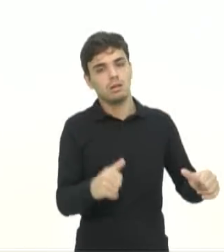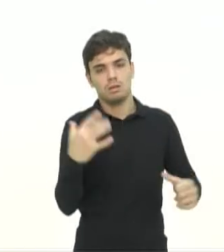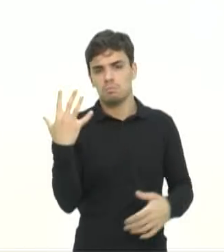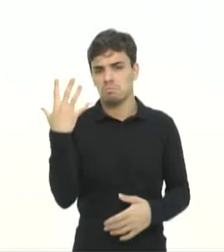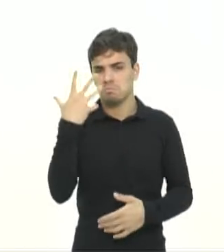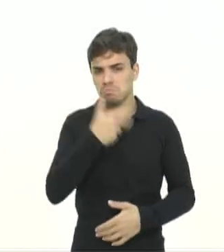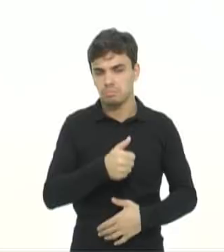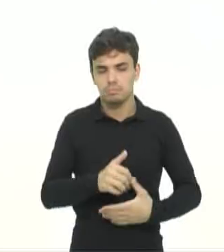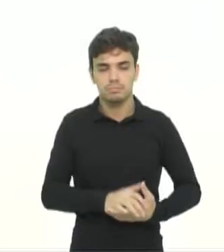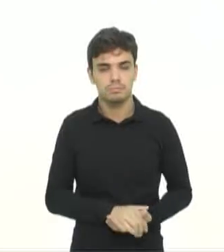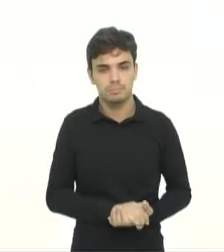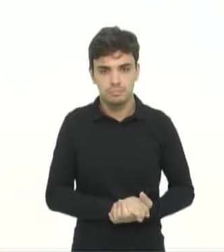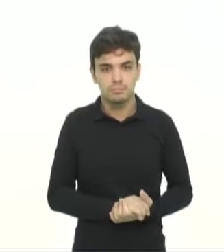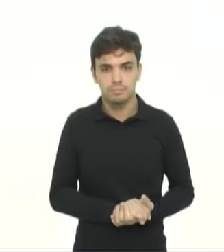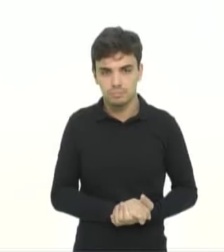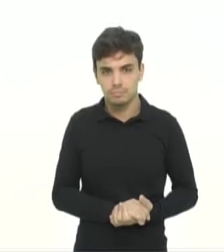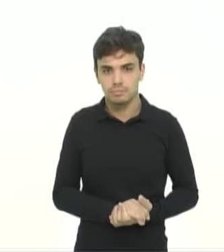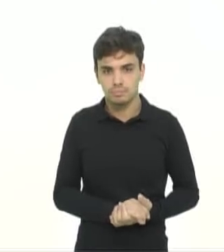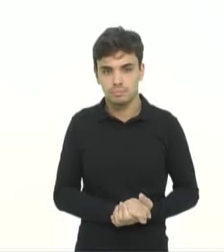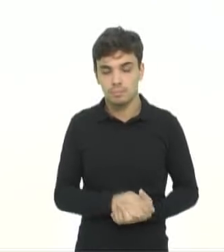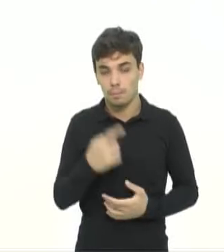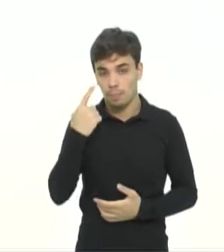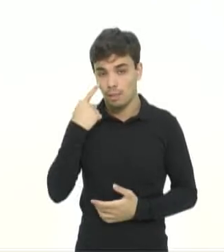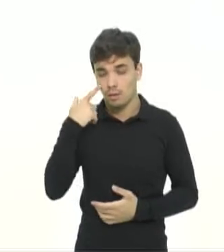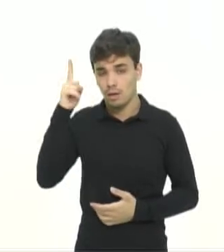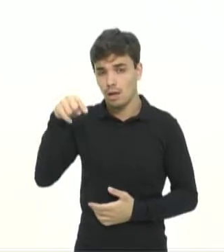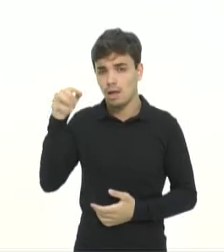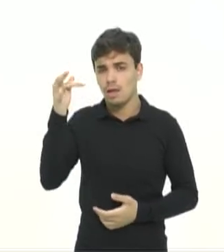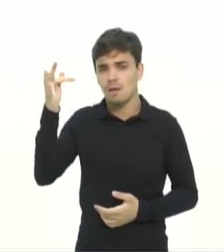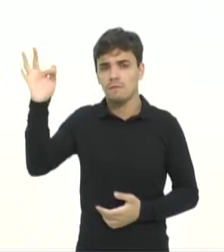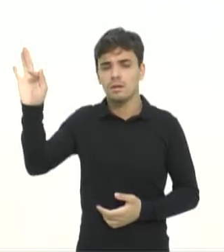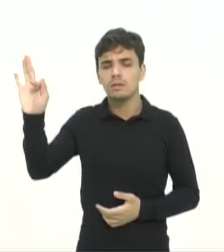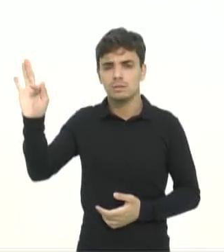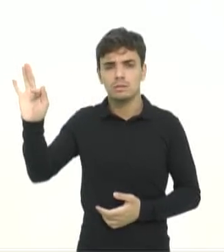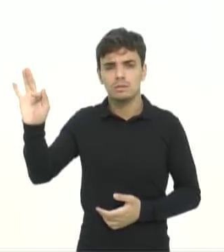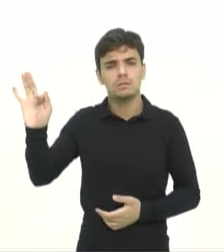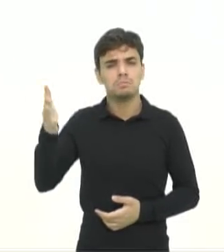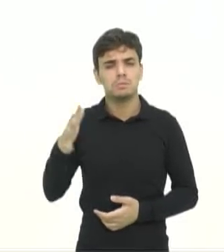lindíssimas. Escultora e artista francesa. Por volta de